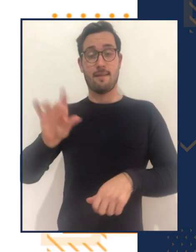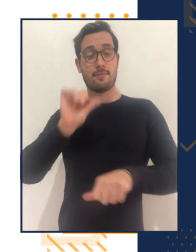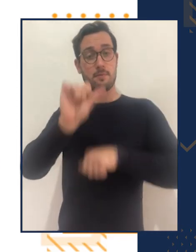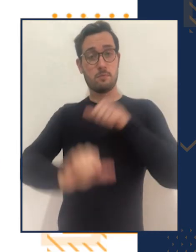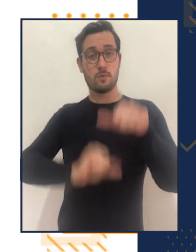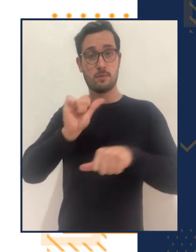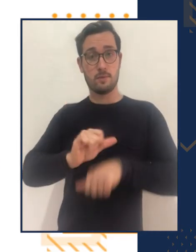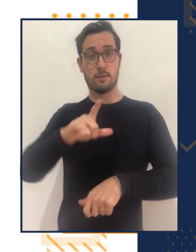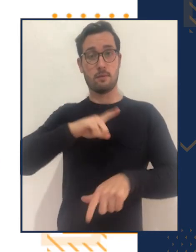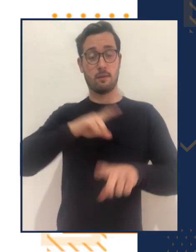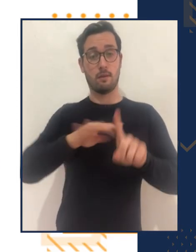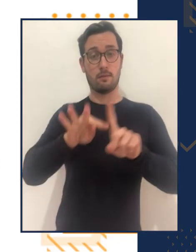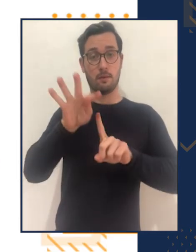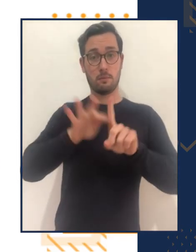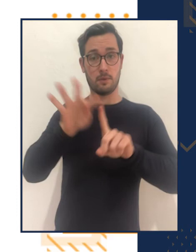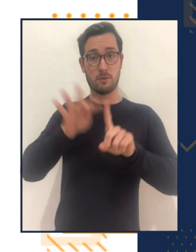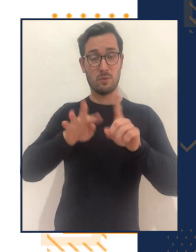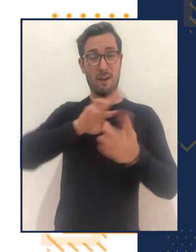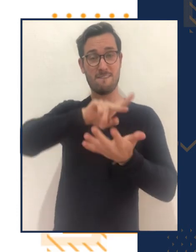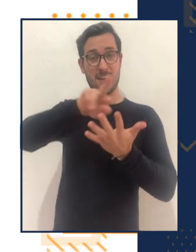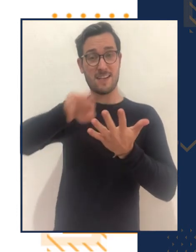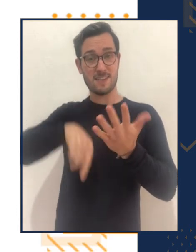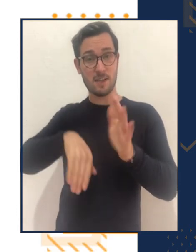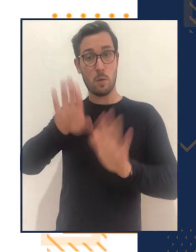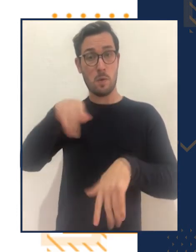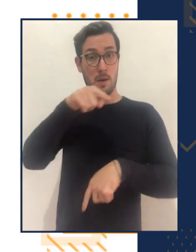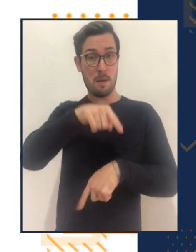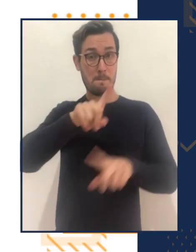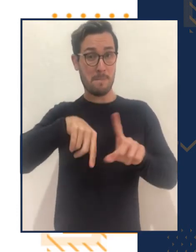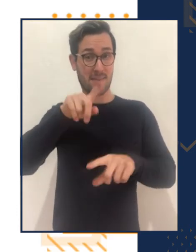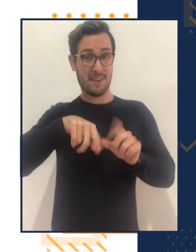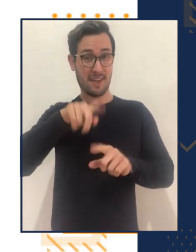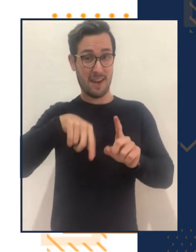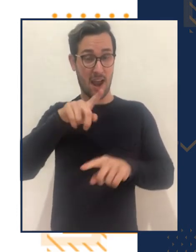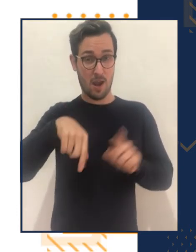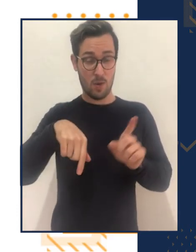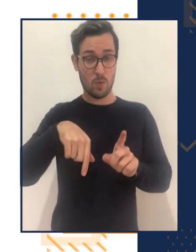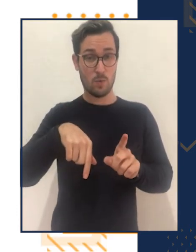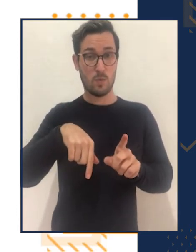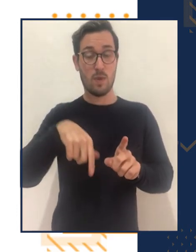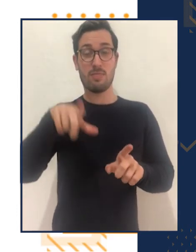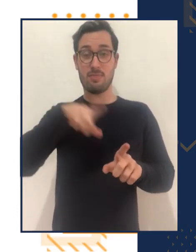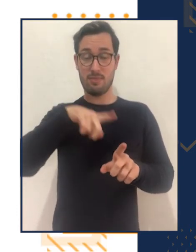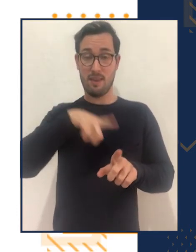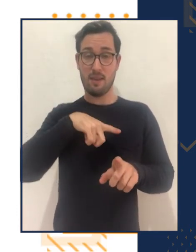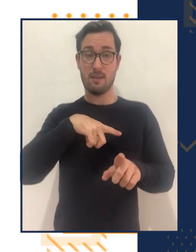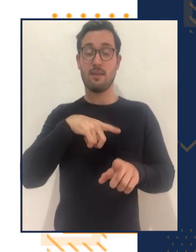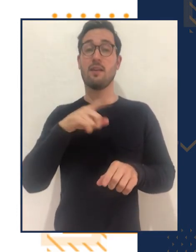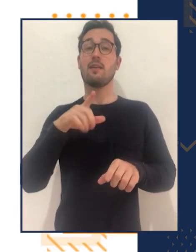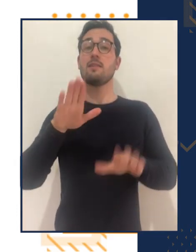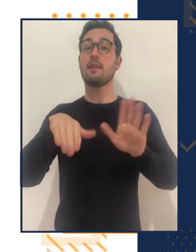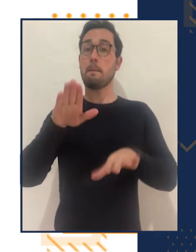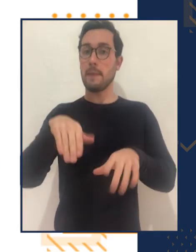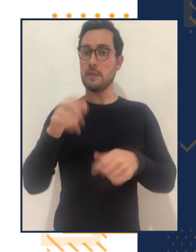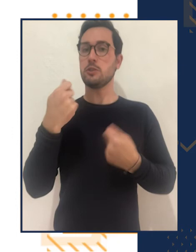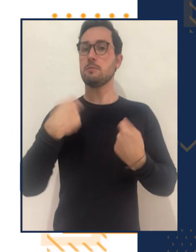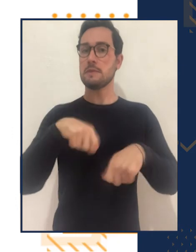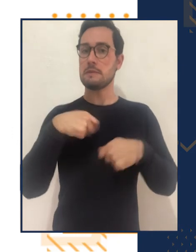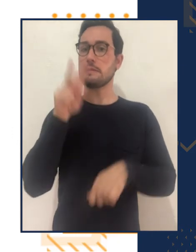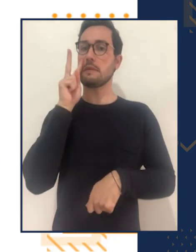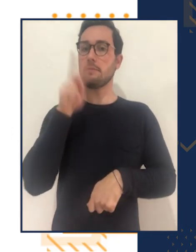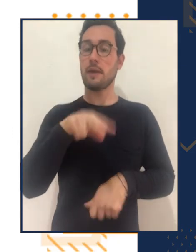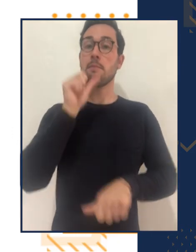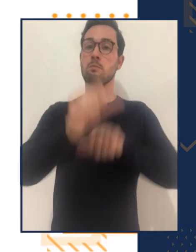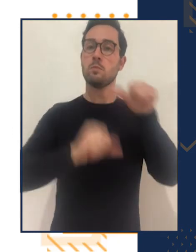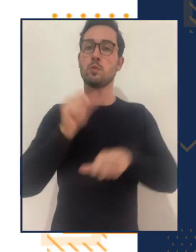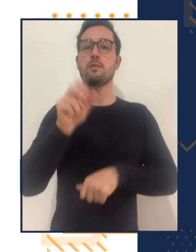para cada mudança, se houver uma mudança de temperatura, uma variação de temperatura sobre aquele material, aquele componente no circuito, então a